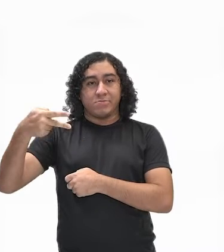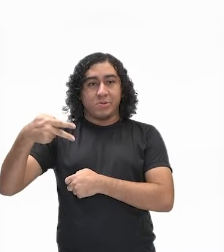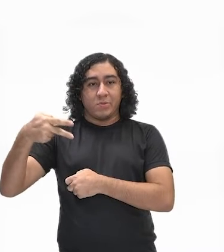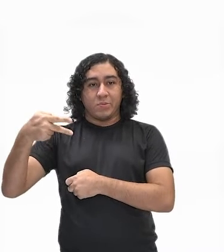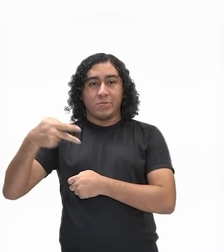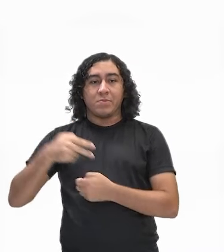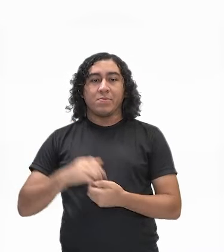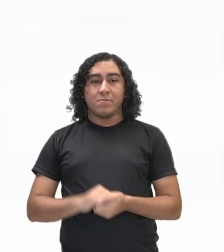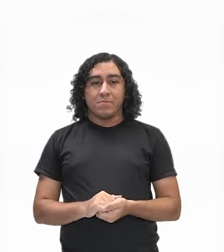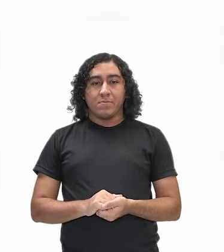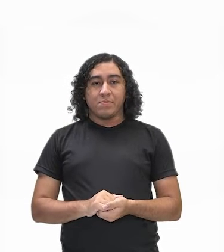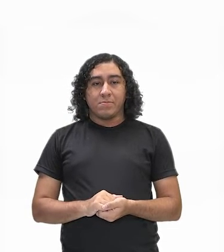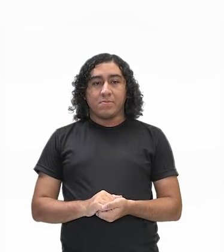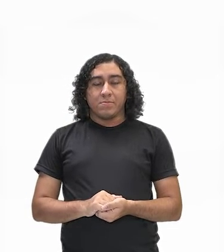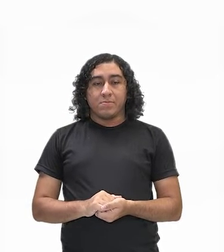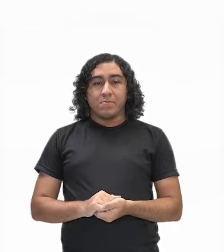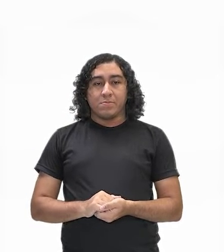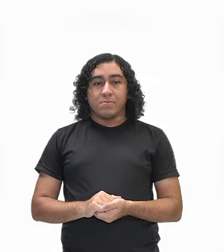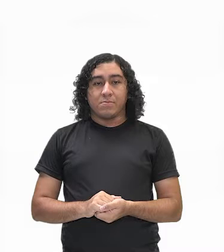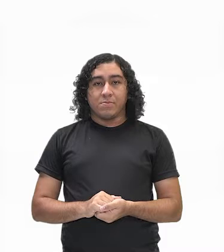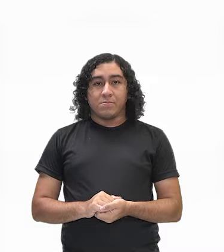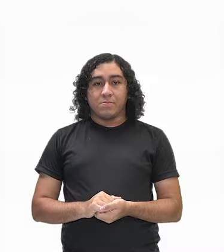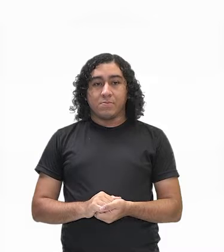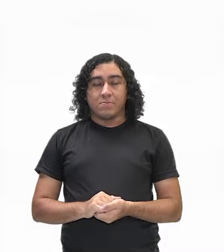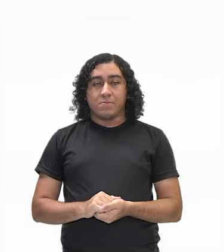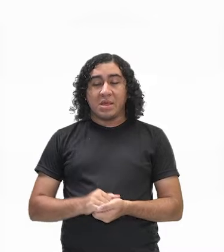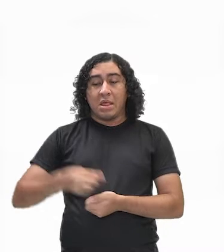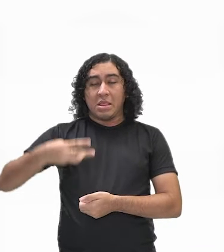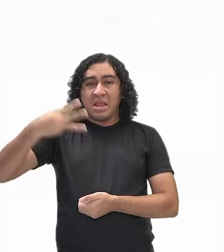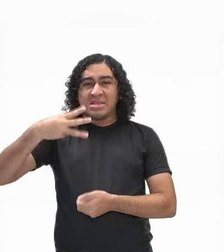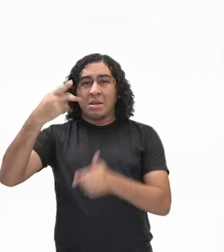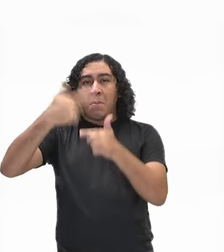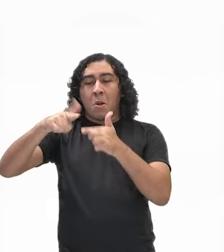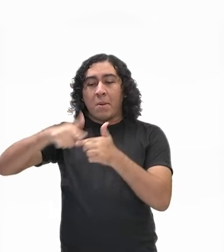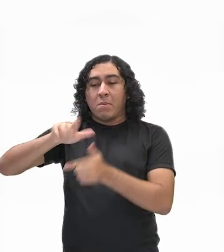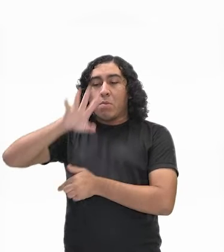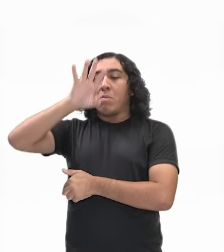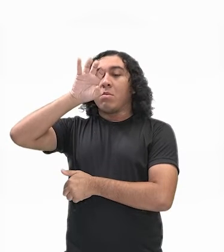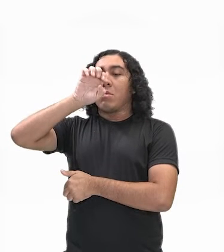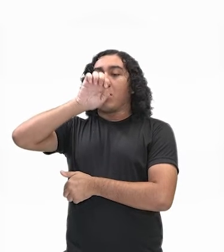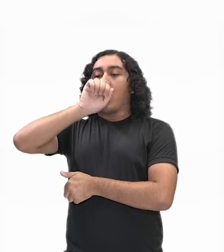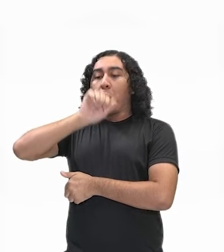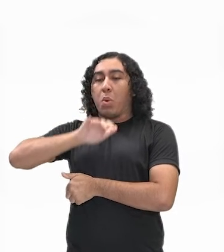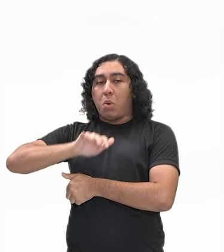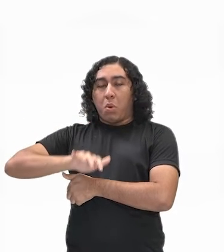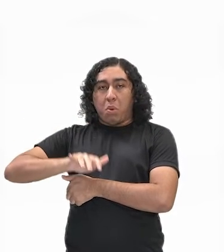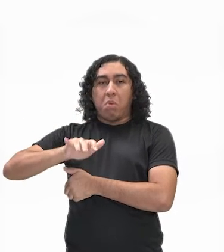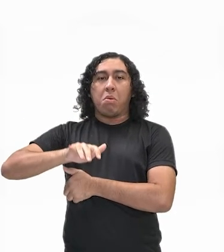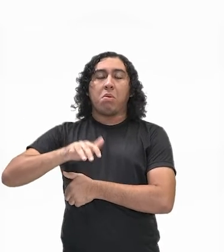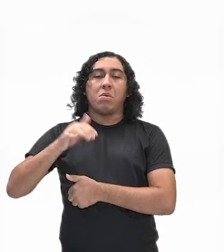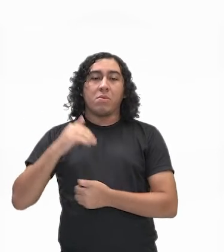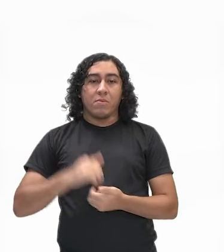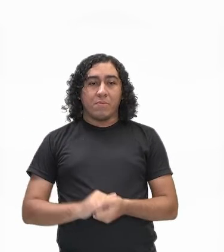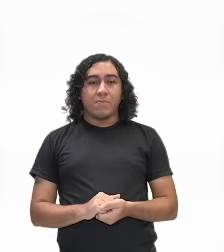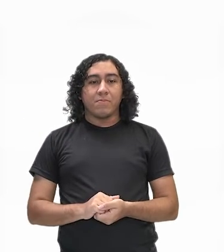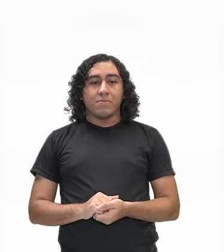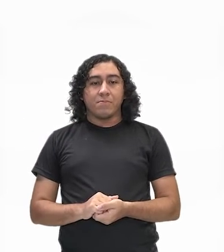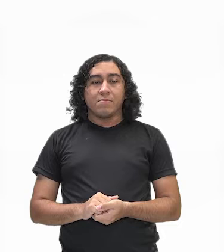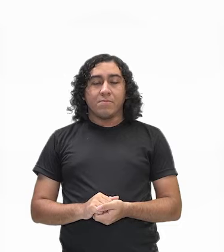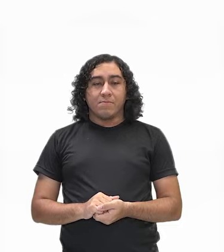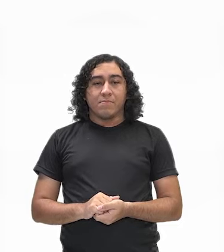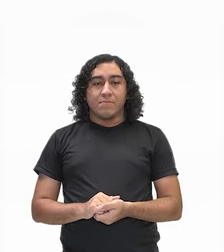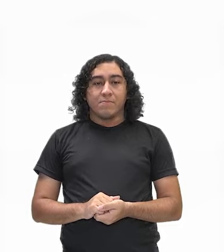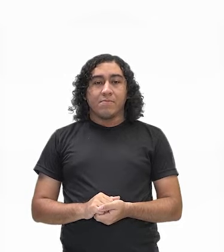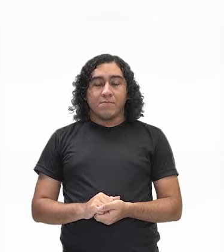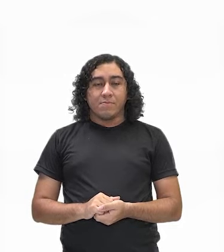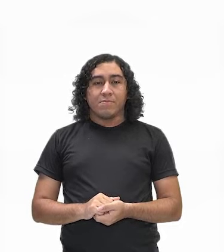também, tá? Escreve, a grafia é diferente, mas a pronúncia é a mesma. Asma, um pouquinho, levemente diferente. Aí nós temos catarata,